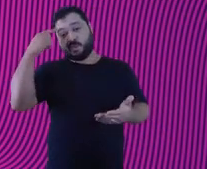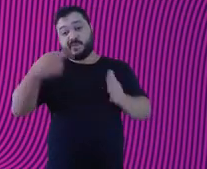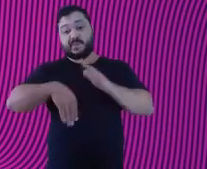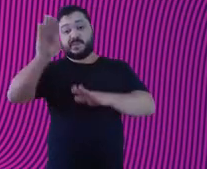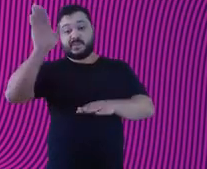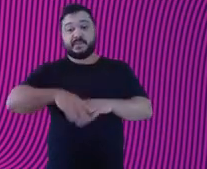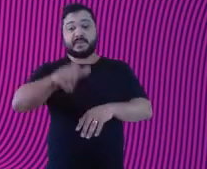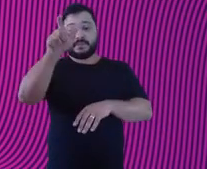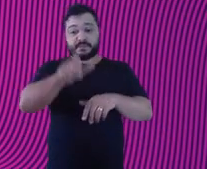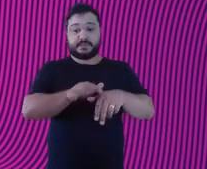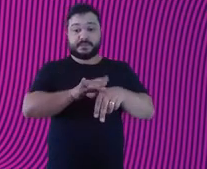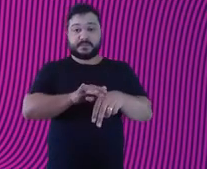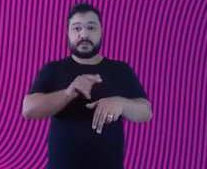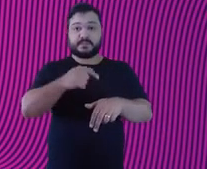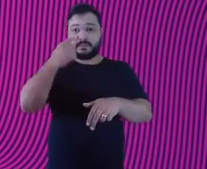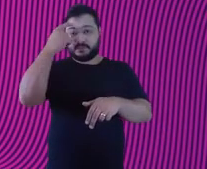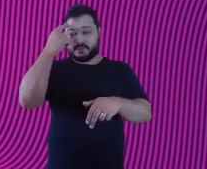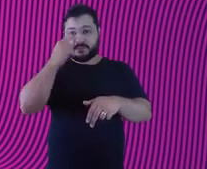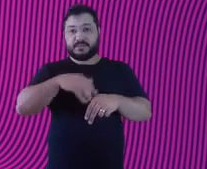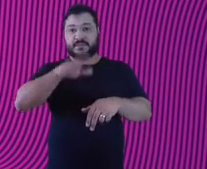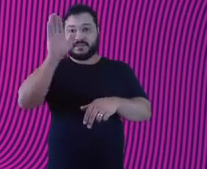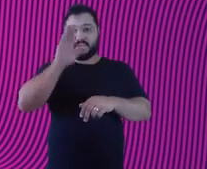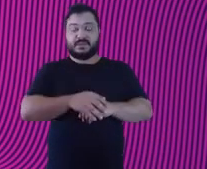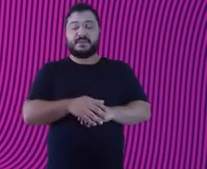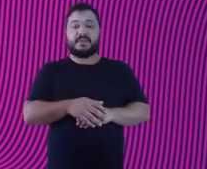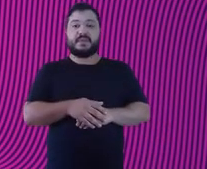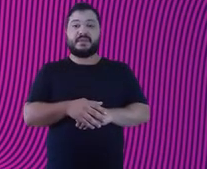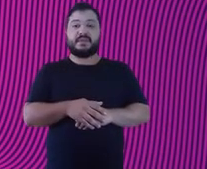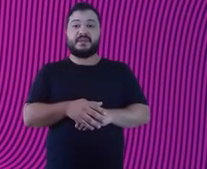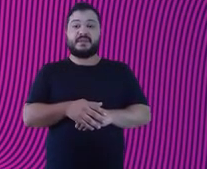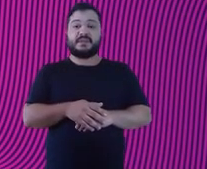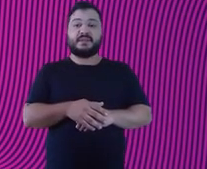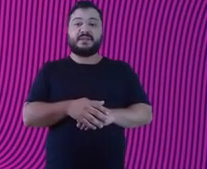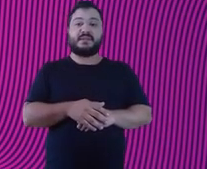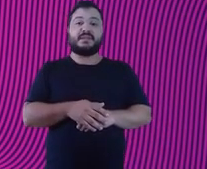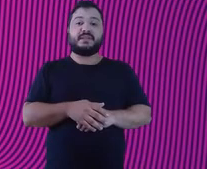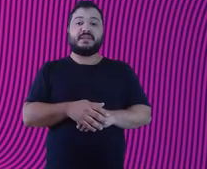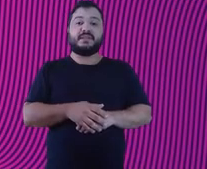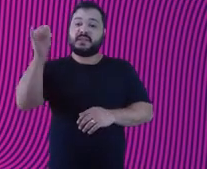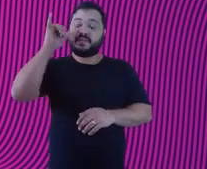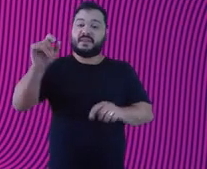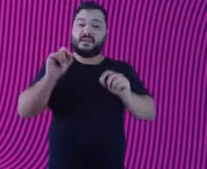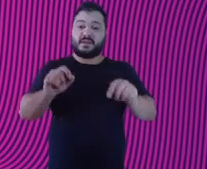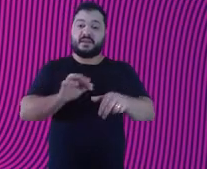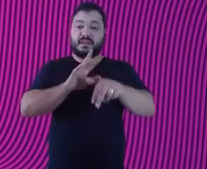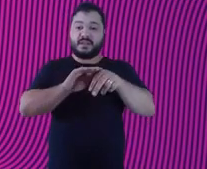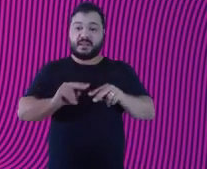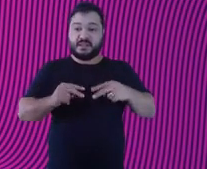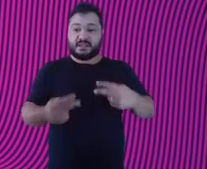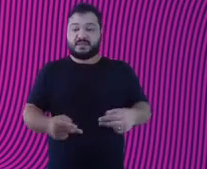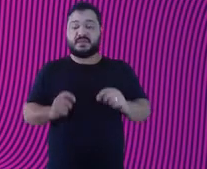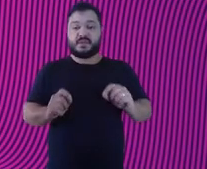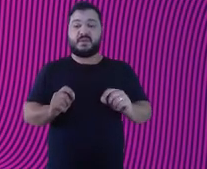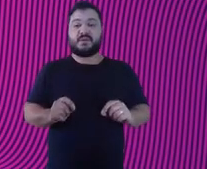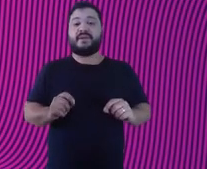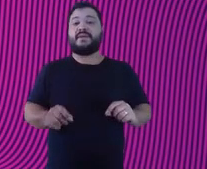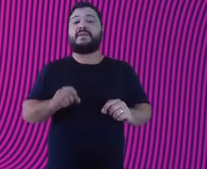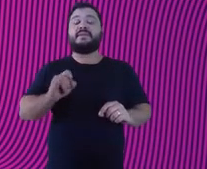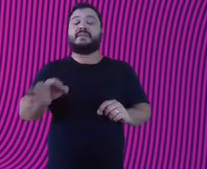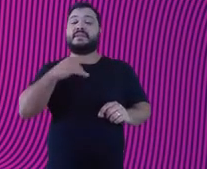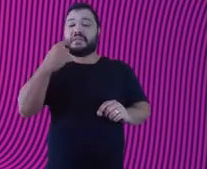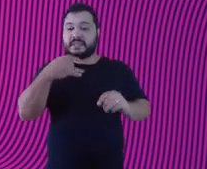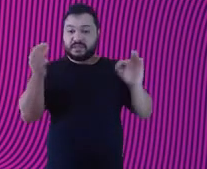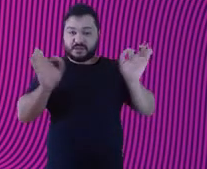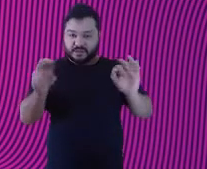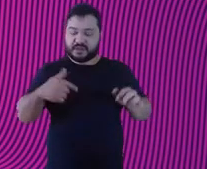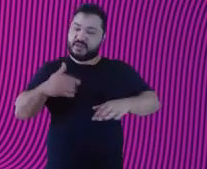paciente, assim, penso mais assim, aquele que eu evitaria transplantar do que aquele que sem dúvida eu